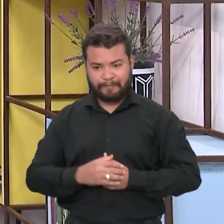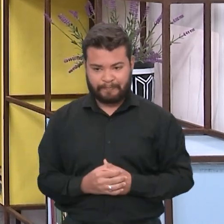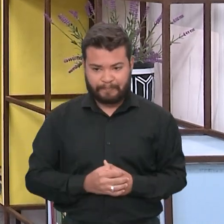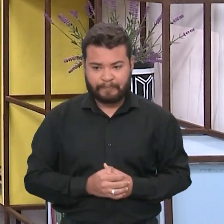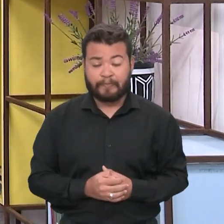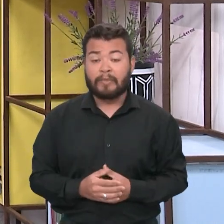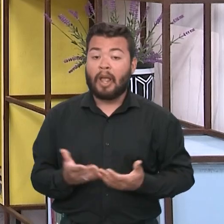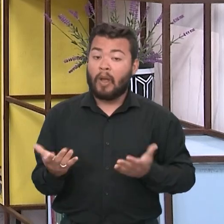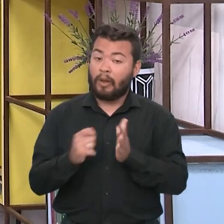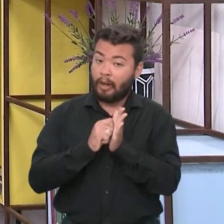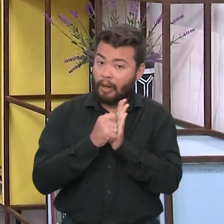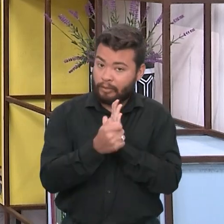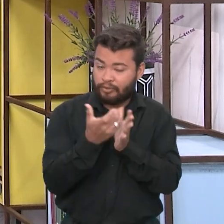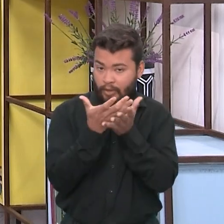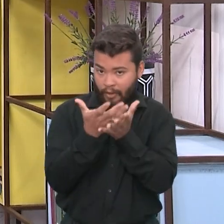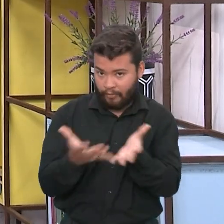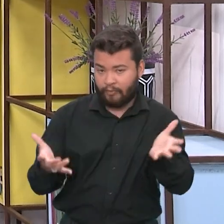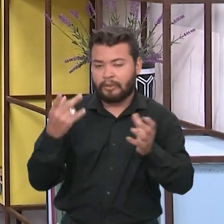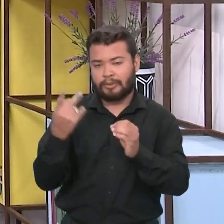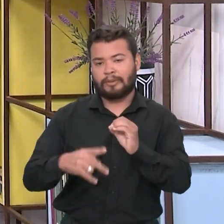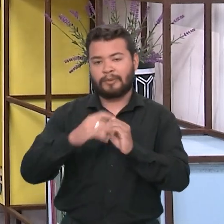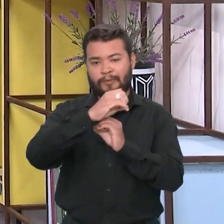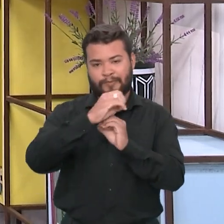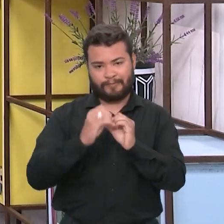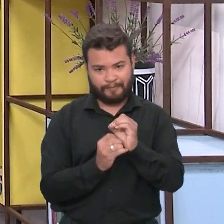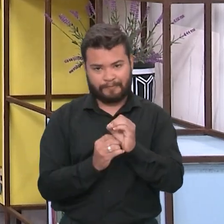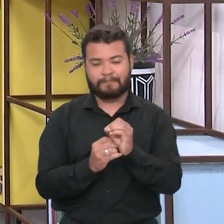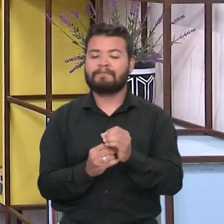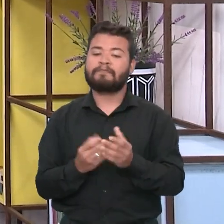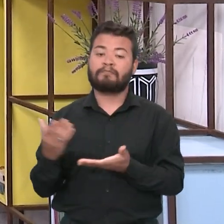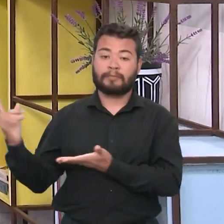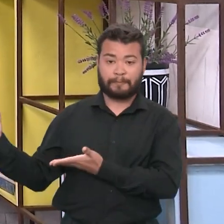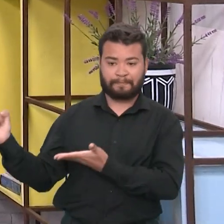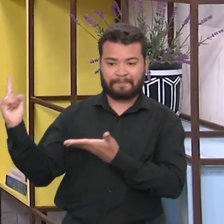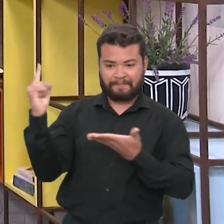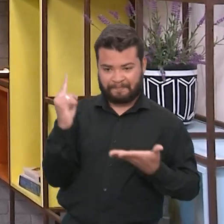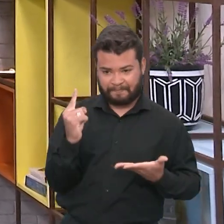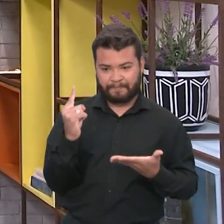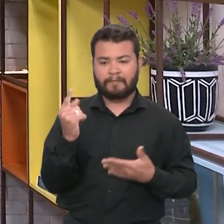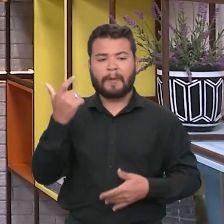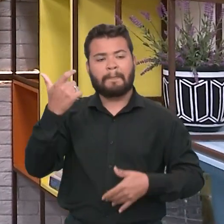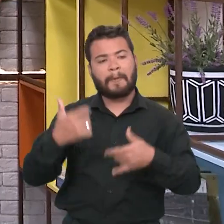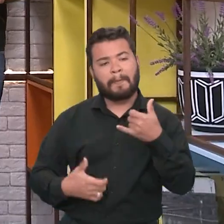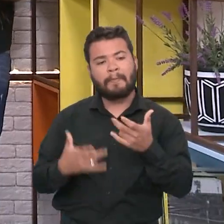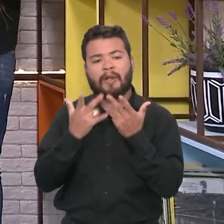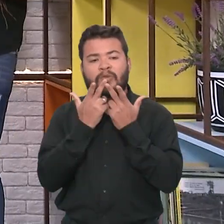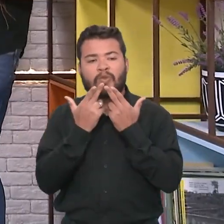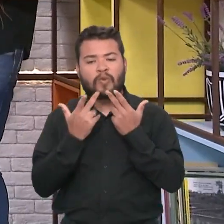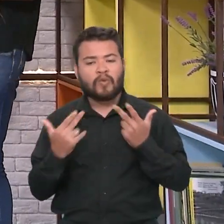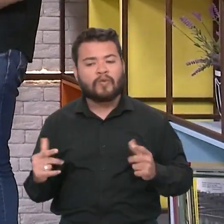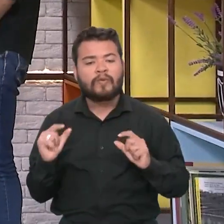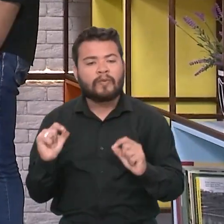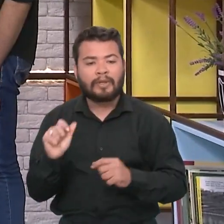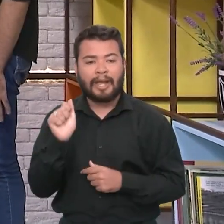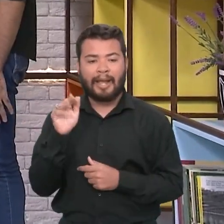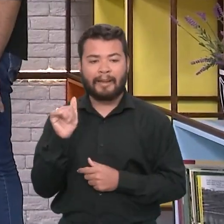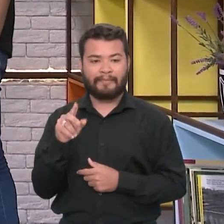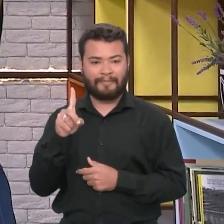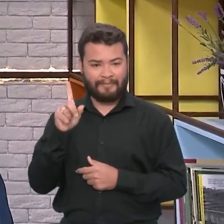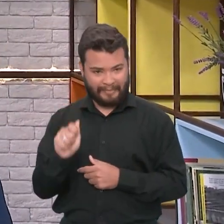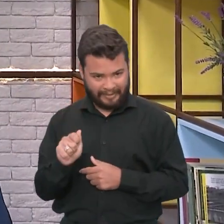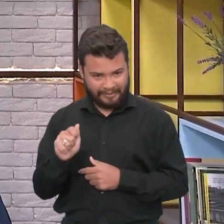para a nossa agenda de eventos e serviços da universidade. Quem chega hoje para contar para a gente todas as novidades é a Amanda Dutra, já está aqui com a